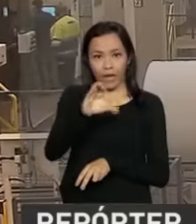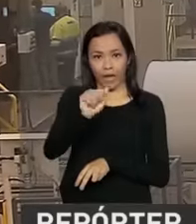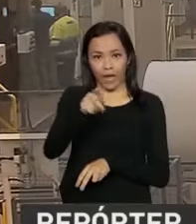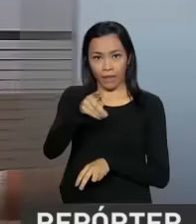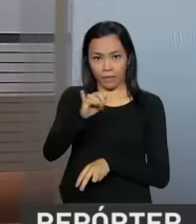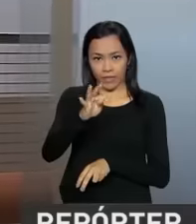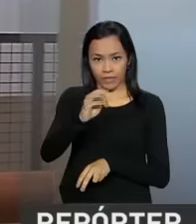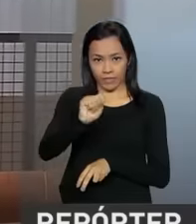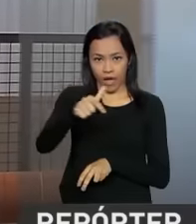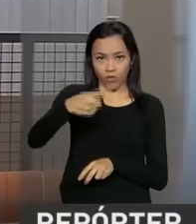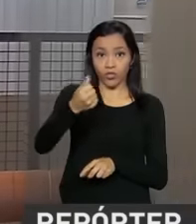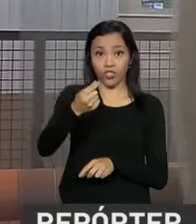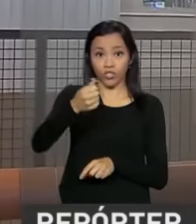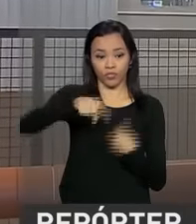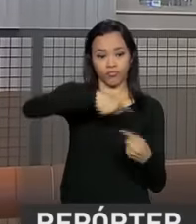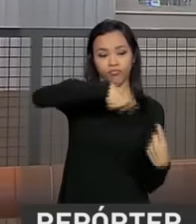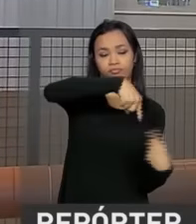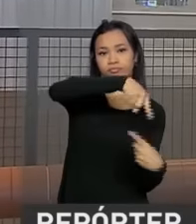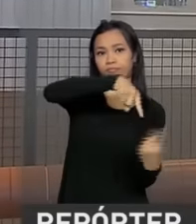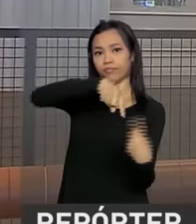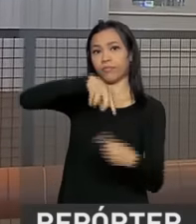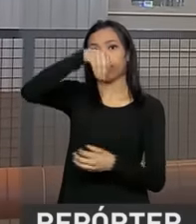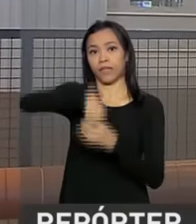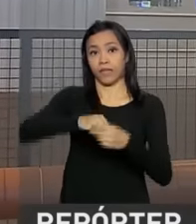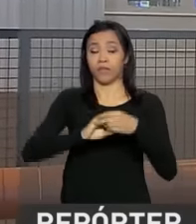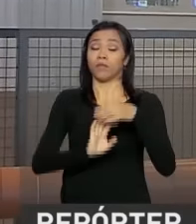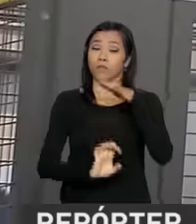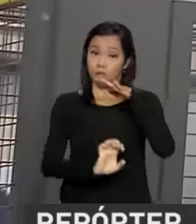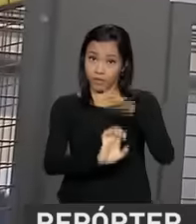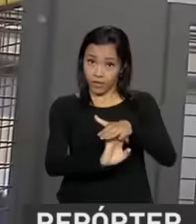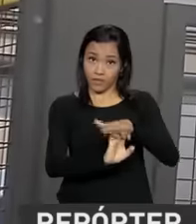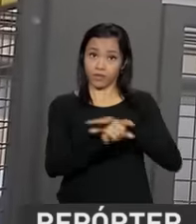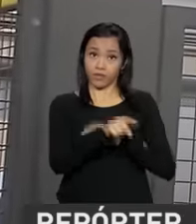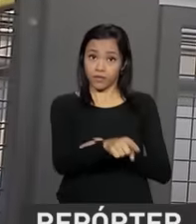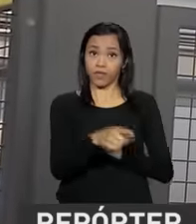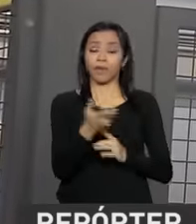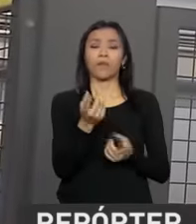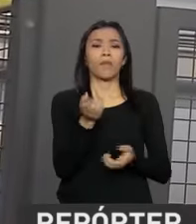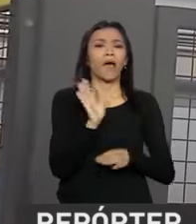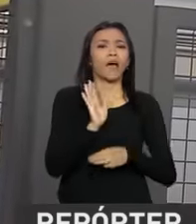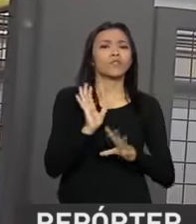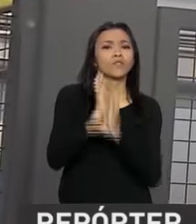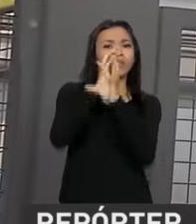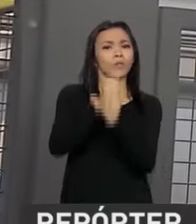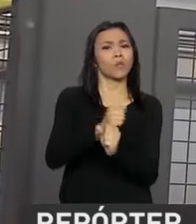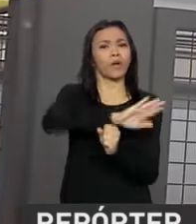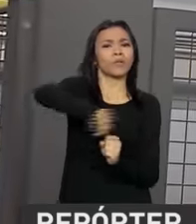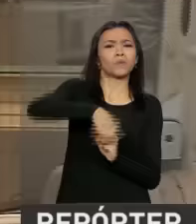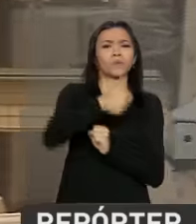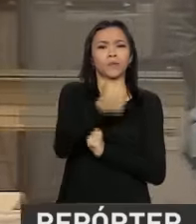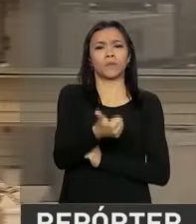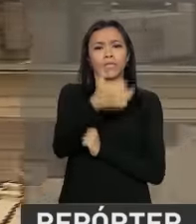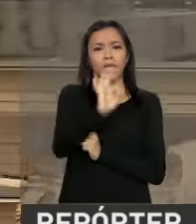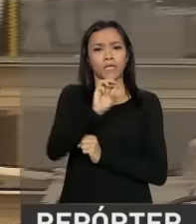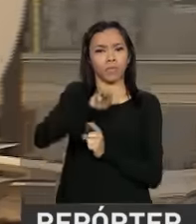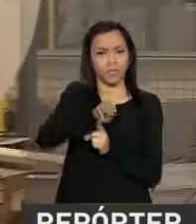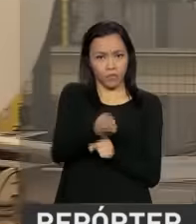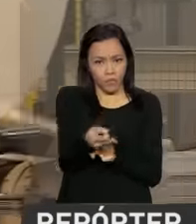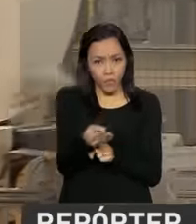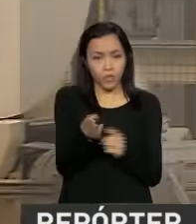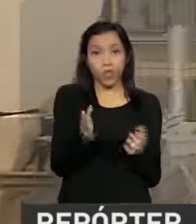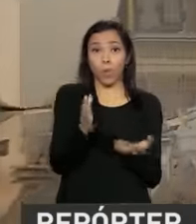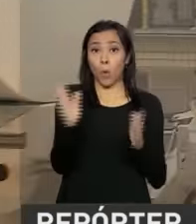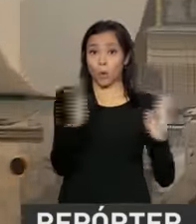no banco mas que vai receber mais R bilhões 300 milhões deais para somar um total de 10 bilhões com prazo